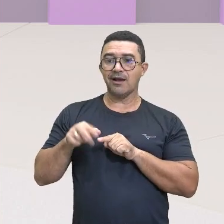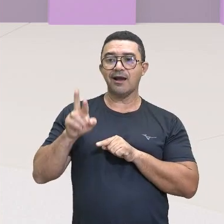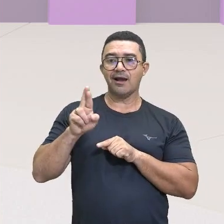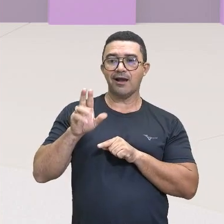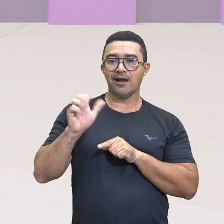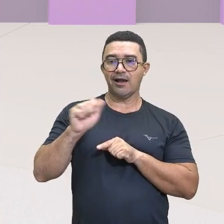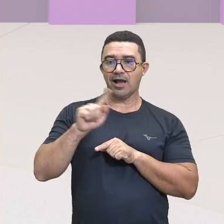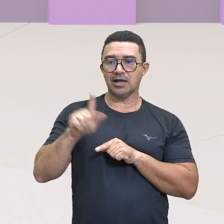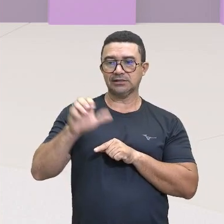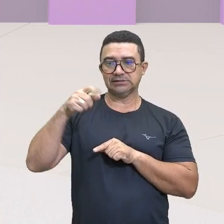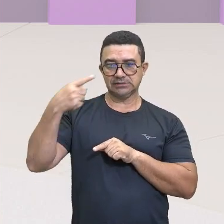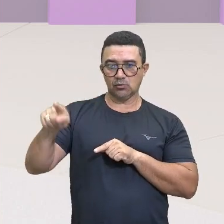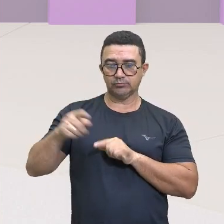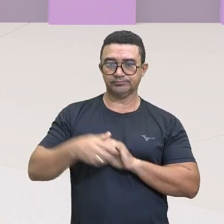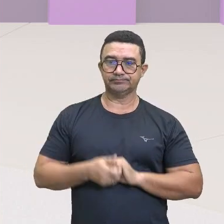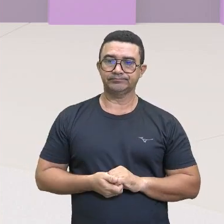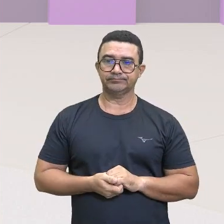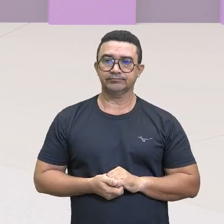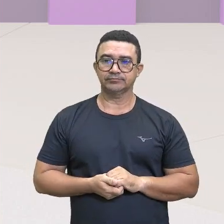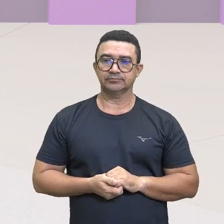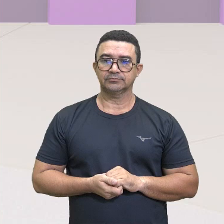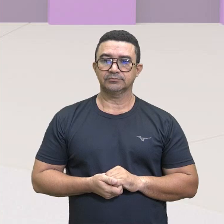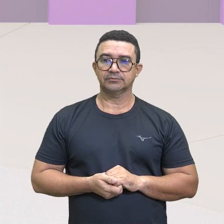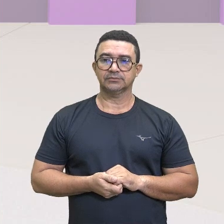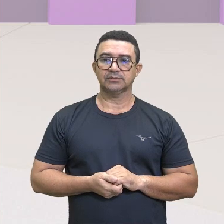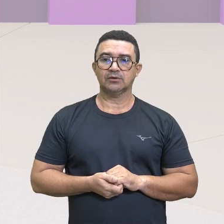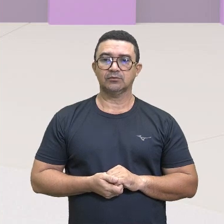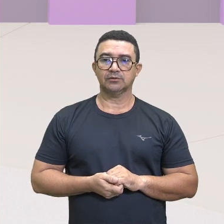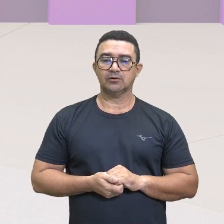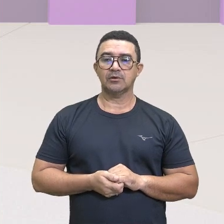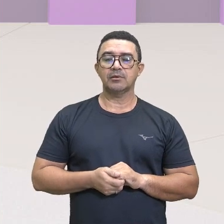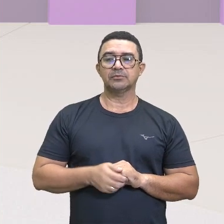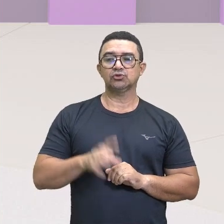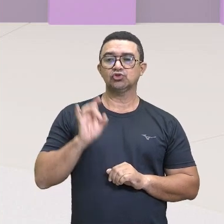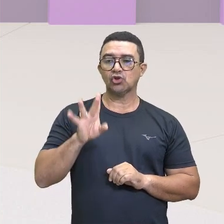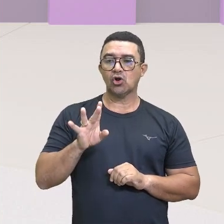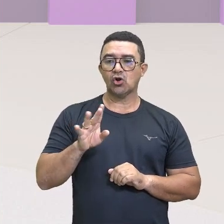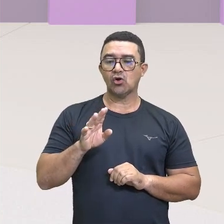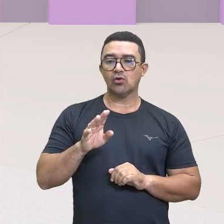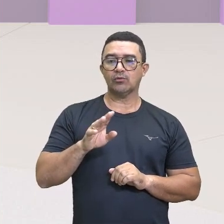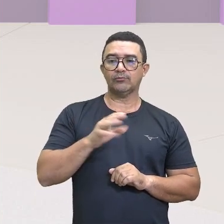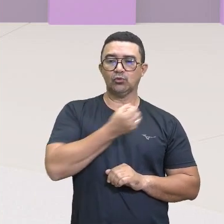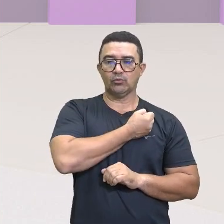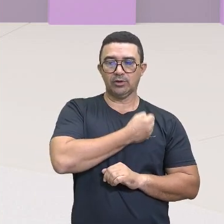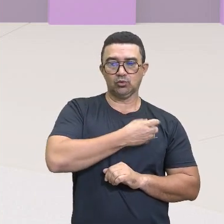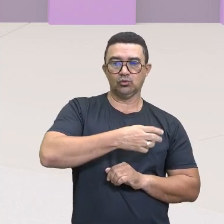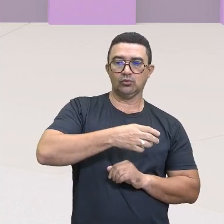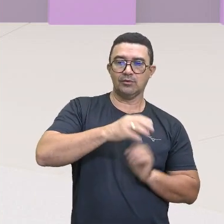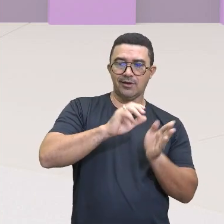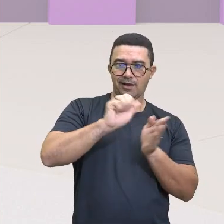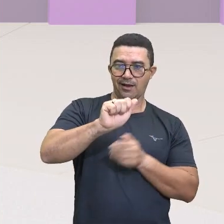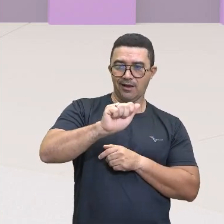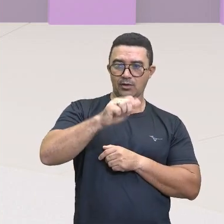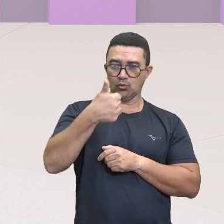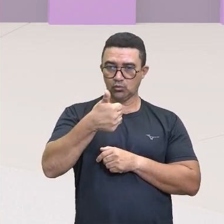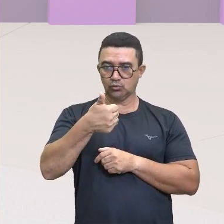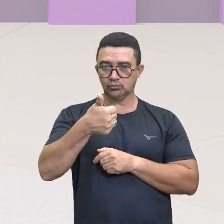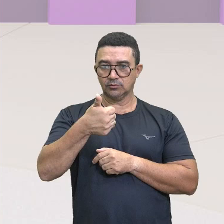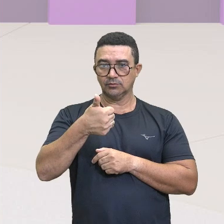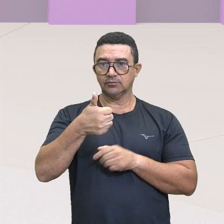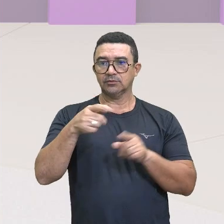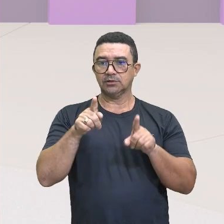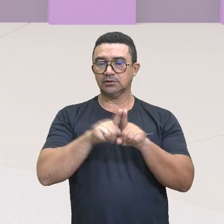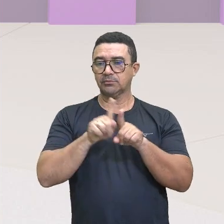razão. Então, você precisa só do primeiro termo e da razão. E você vai substituir, então, nessa